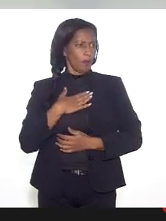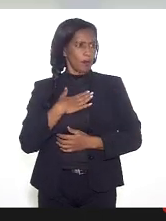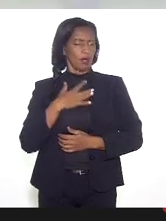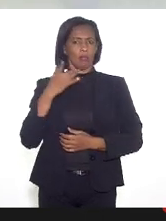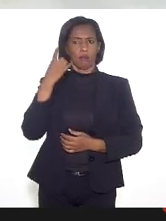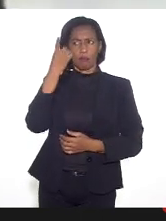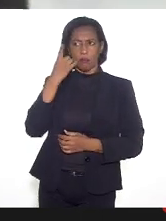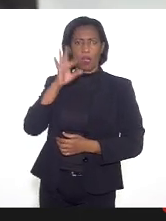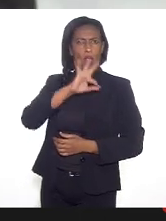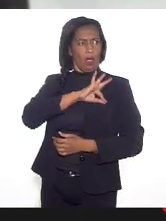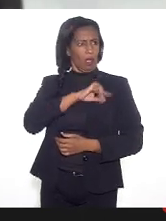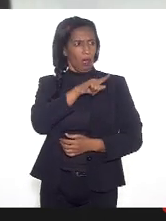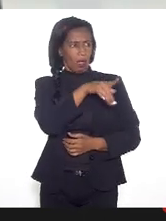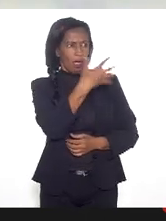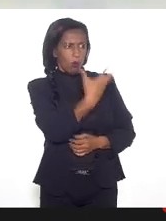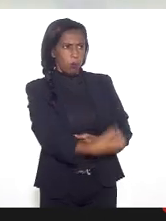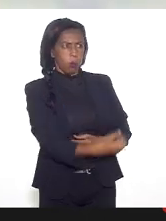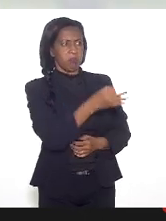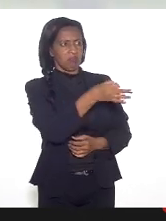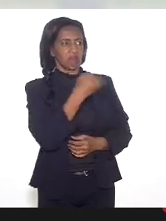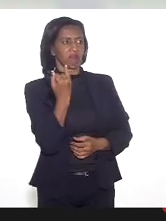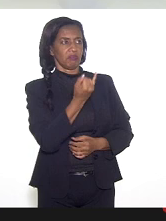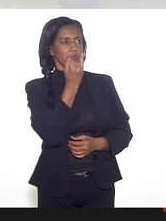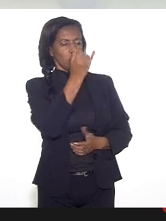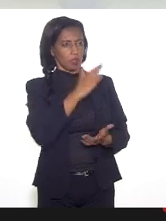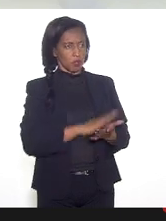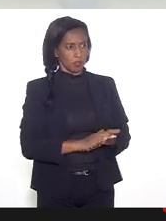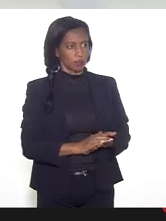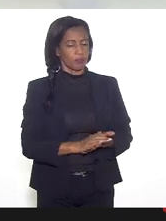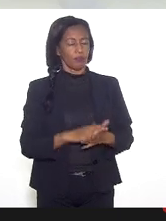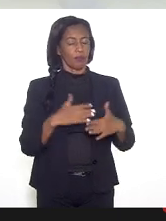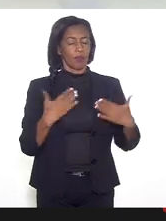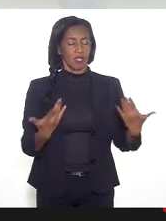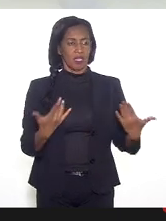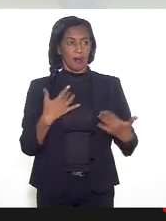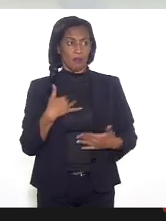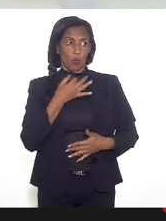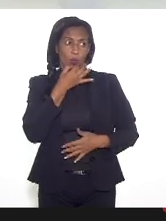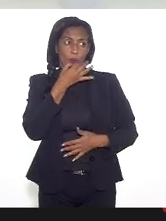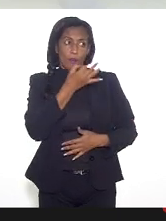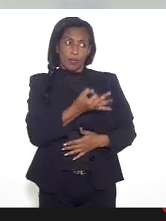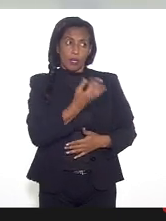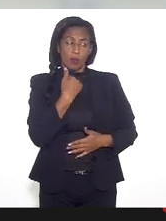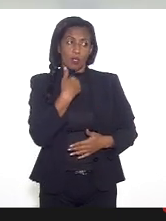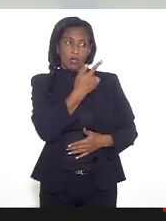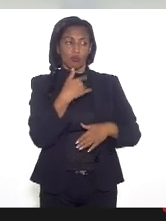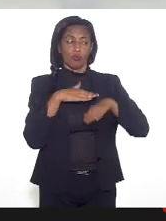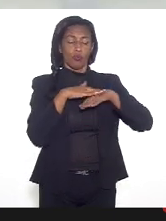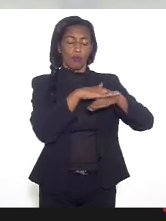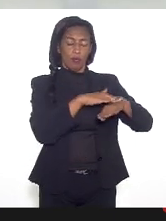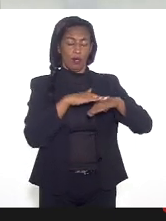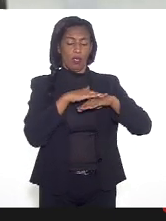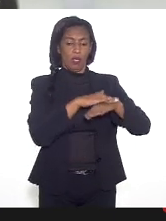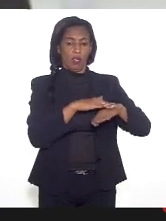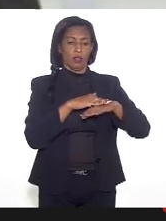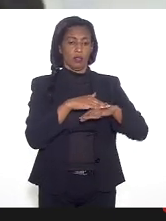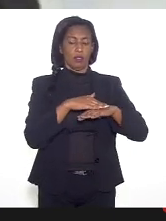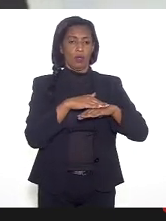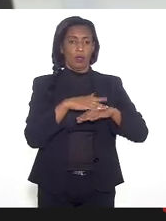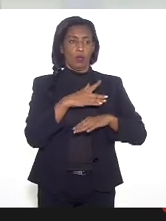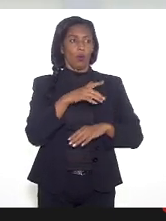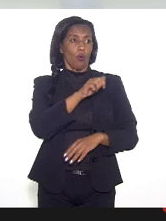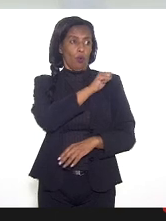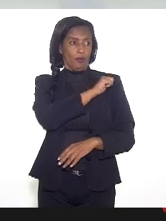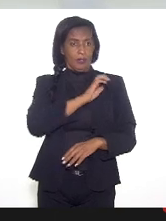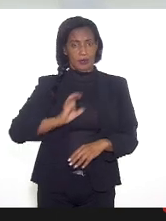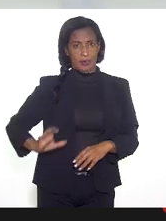Rocha. É pertinente a sua colocação, deputado Ratinho. E a minha sugestão é que a gente converse com o presidente da Casa,